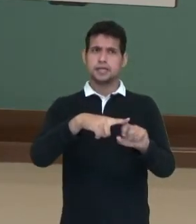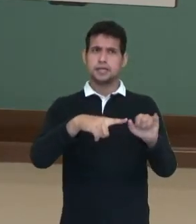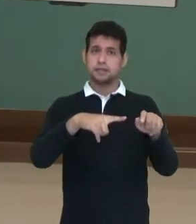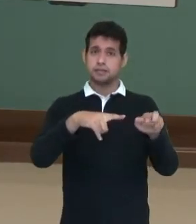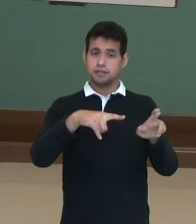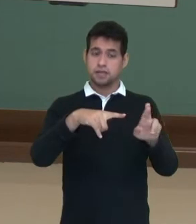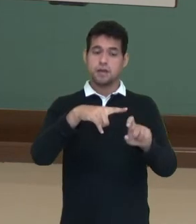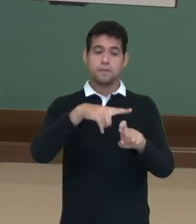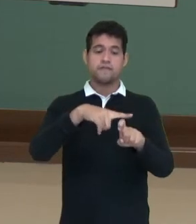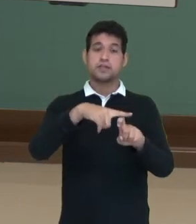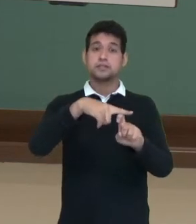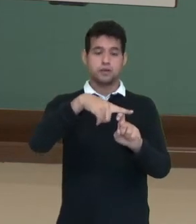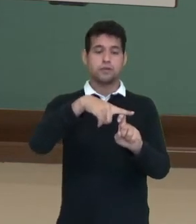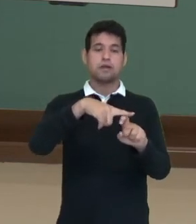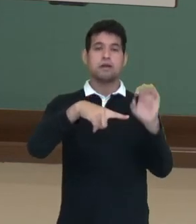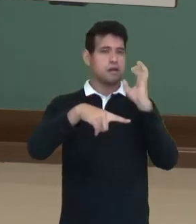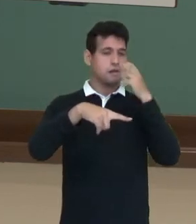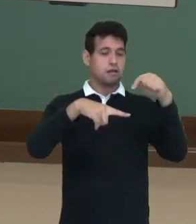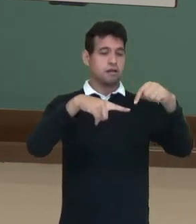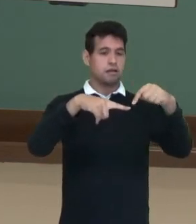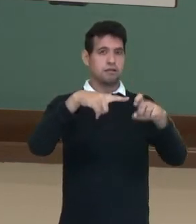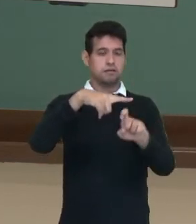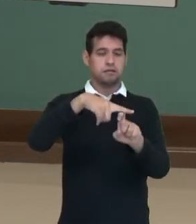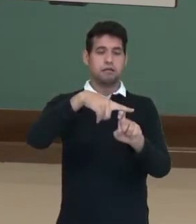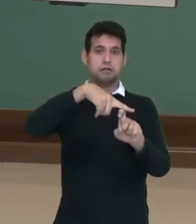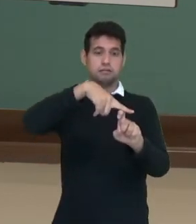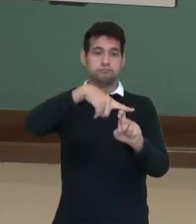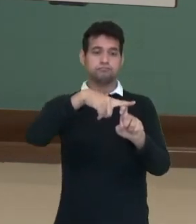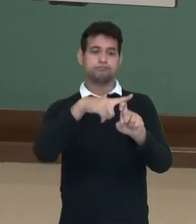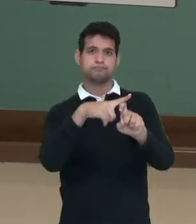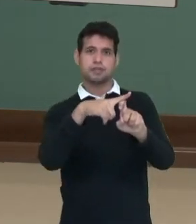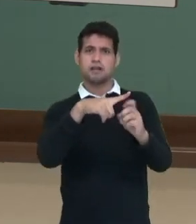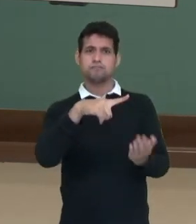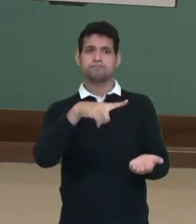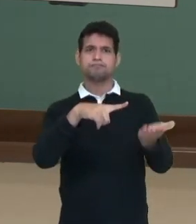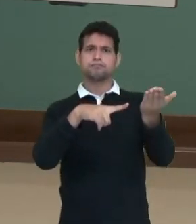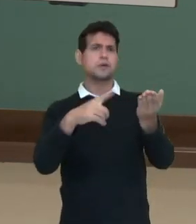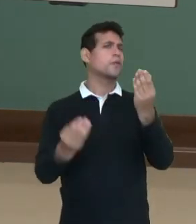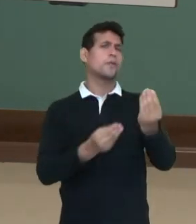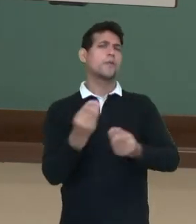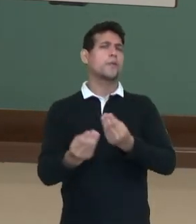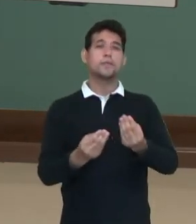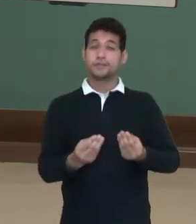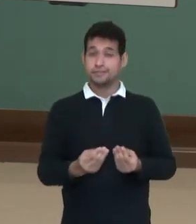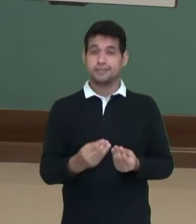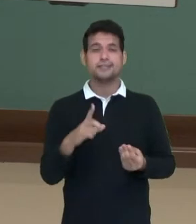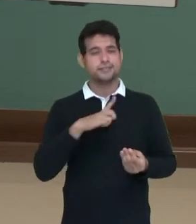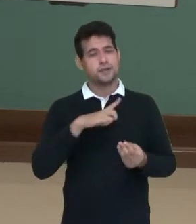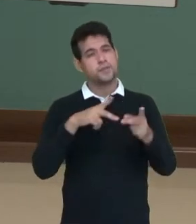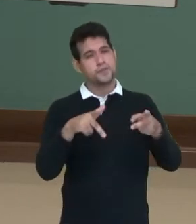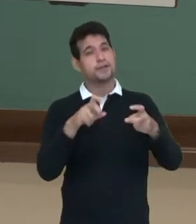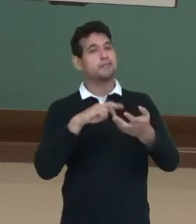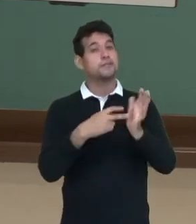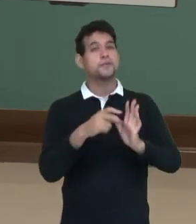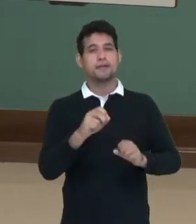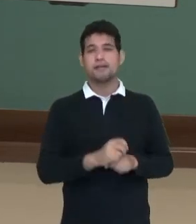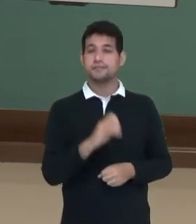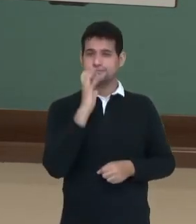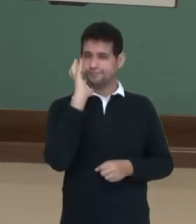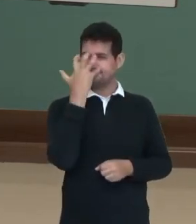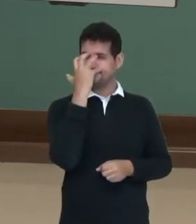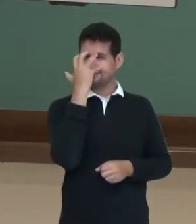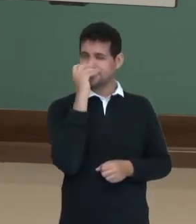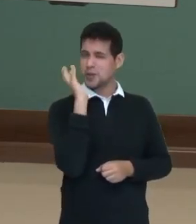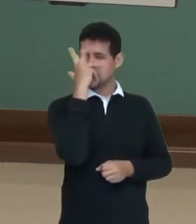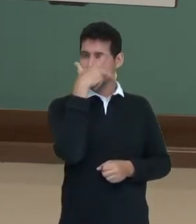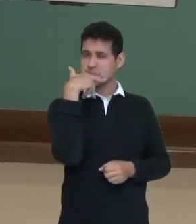para levantar um objeto o mais alto possível? Então, o objeto aqui que a gente observa é esse